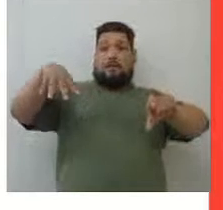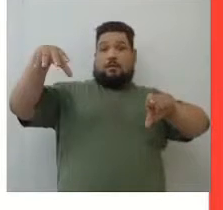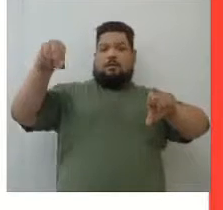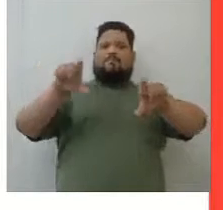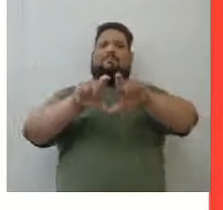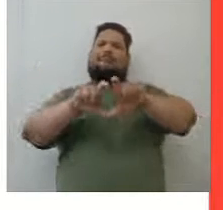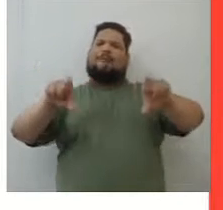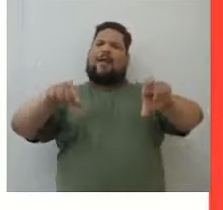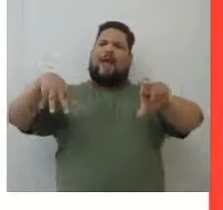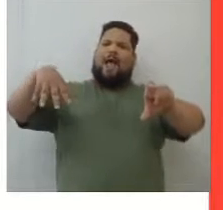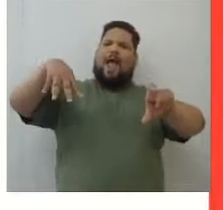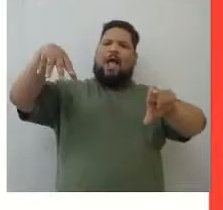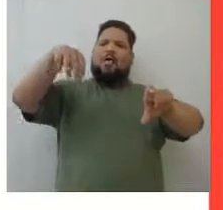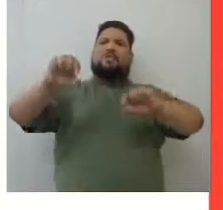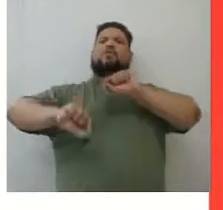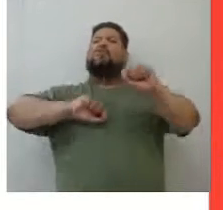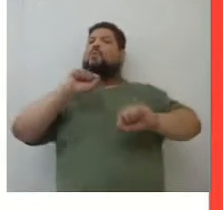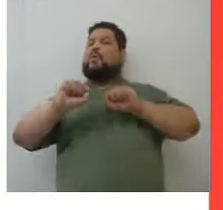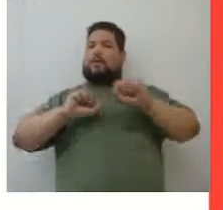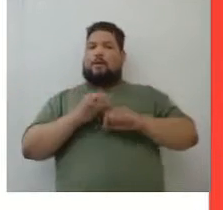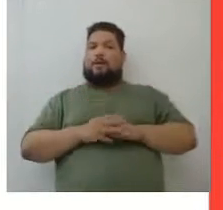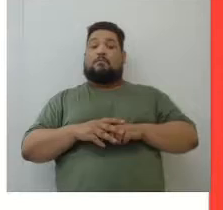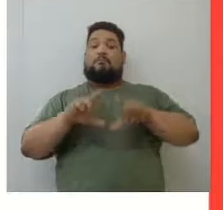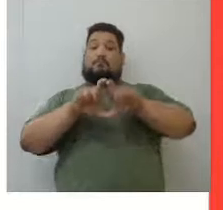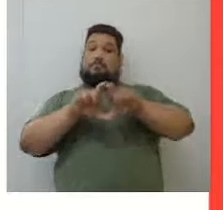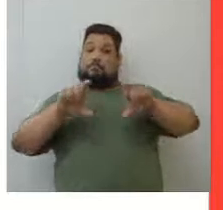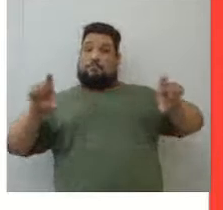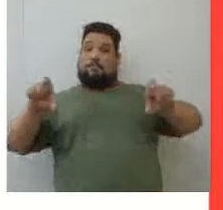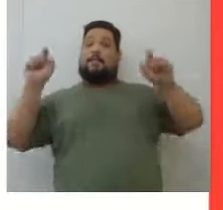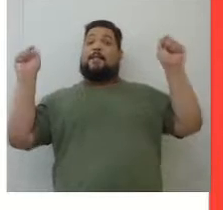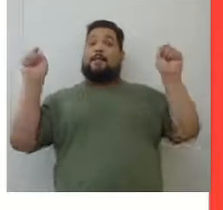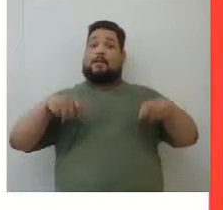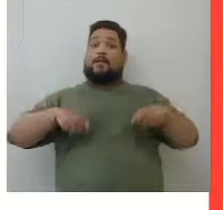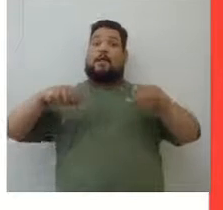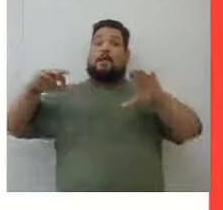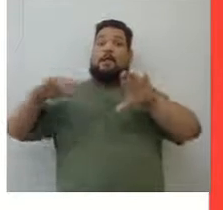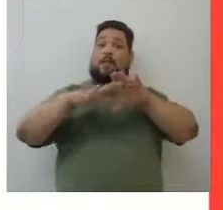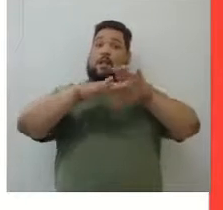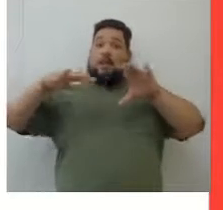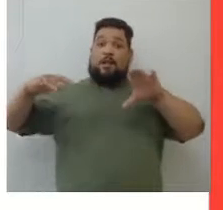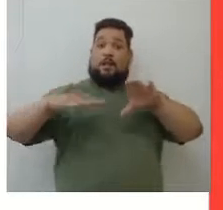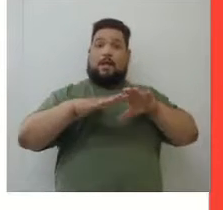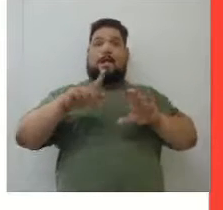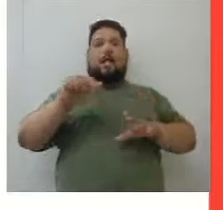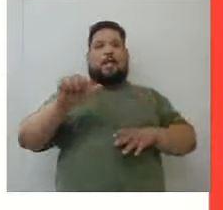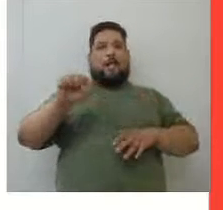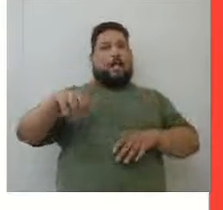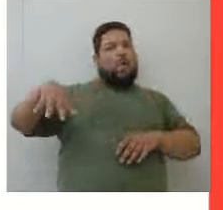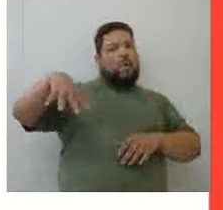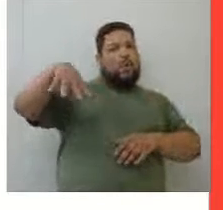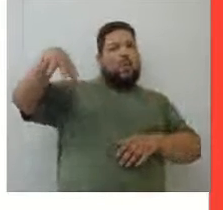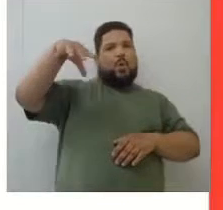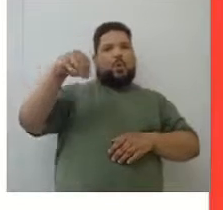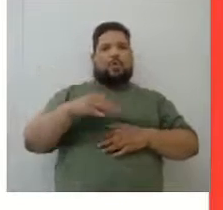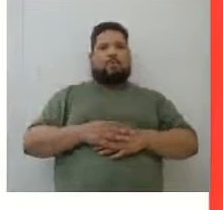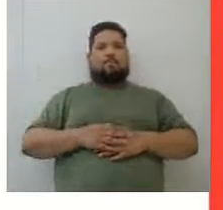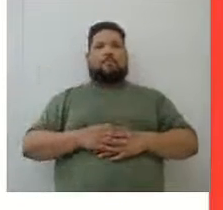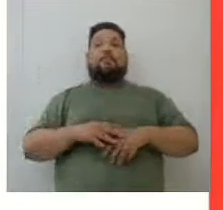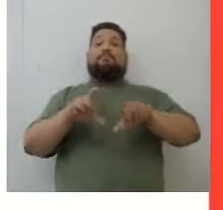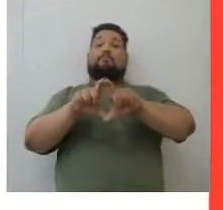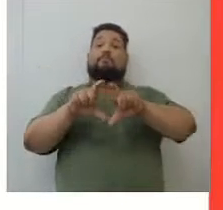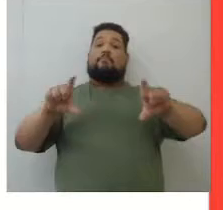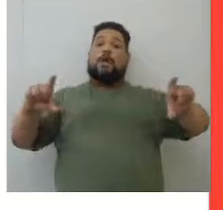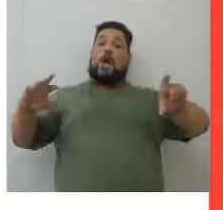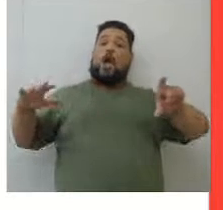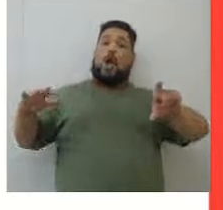gasoduto? O gasoduto é um meio de transporte, certo? De gás, certo? Então o gás ele passa por toda essa